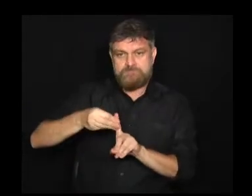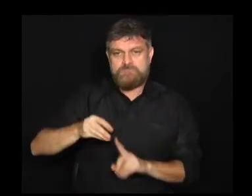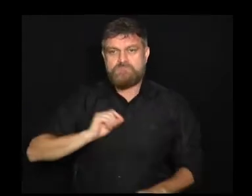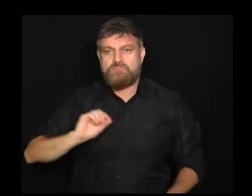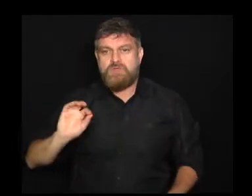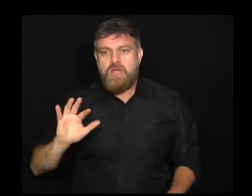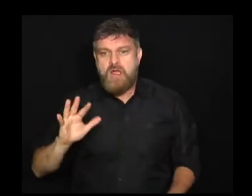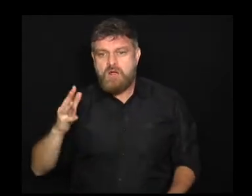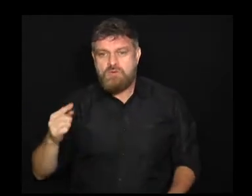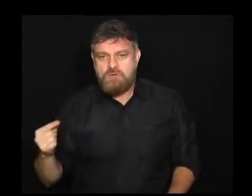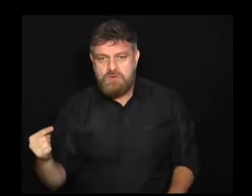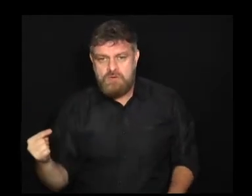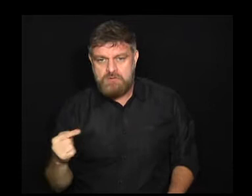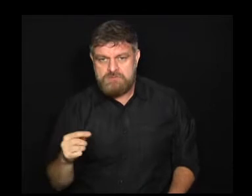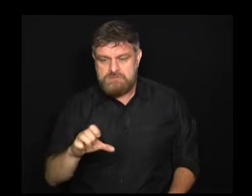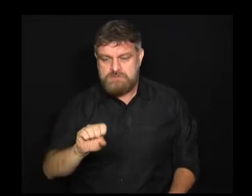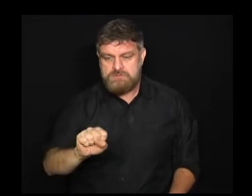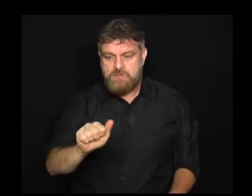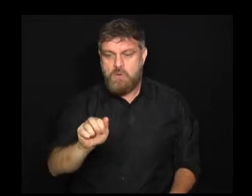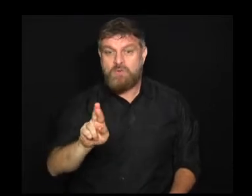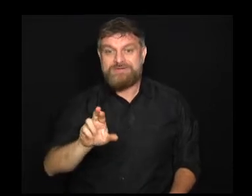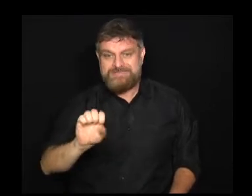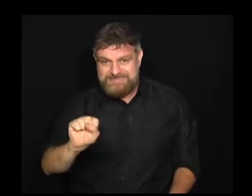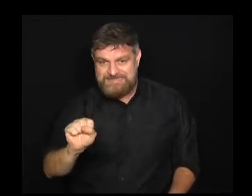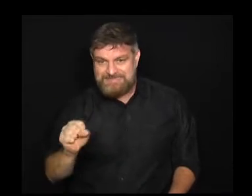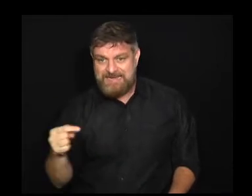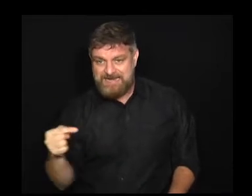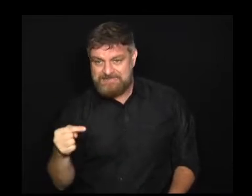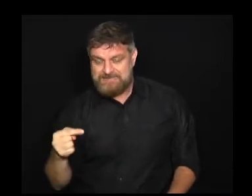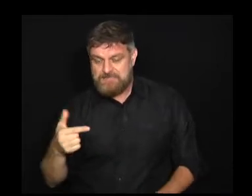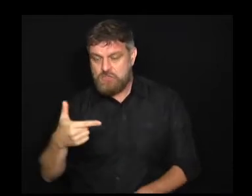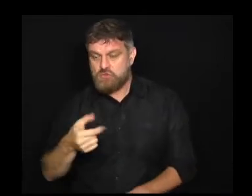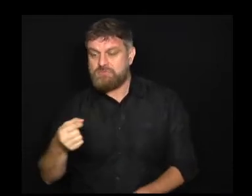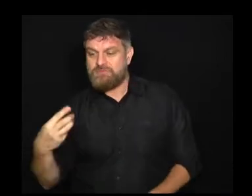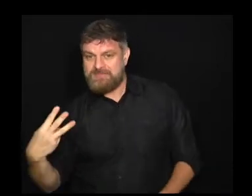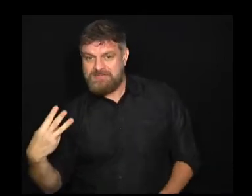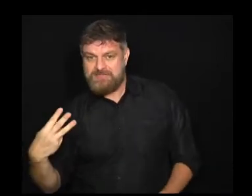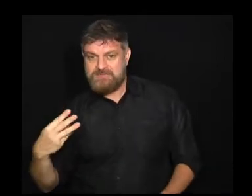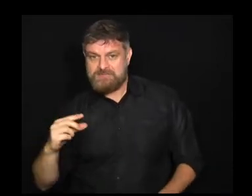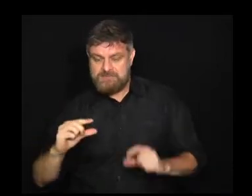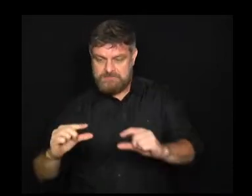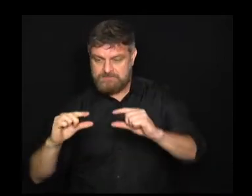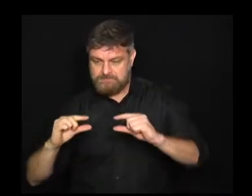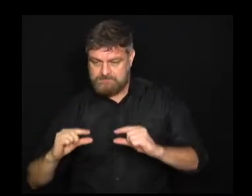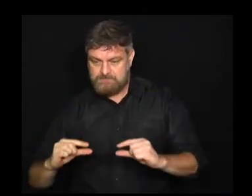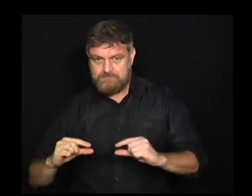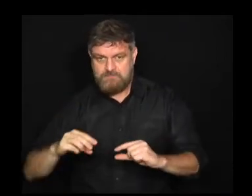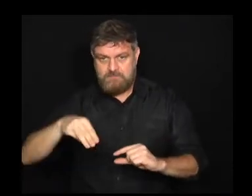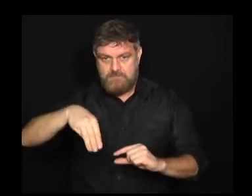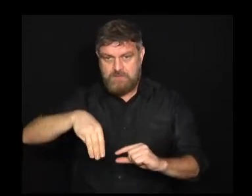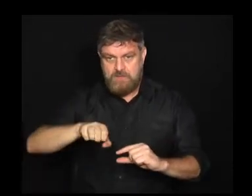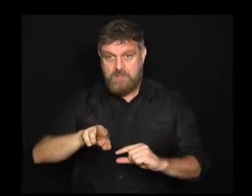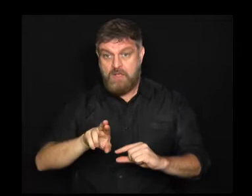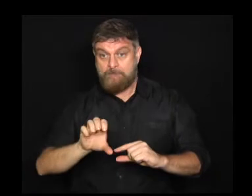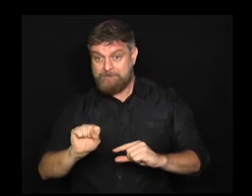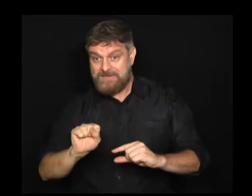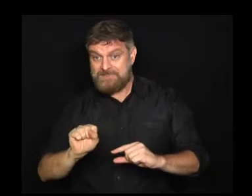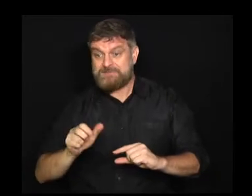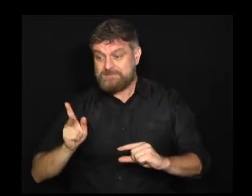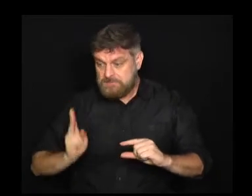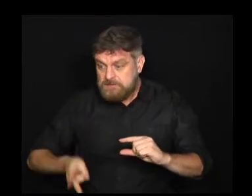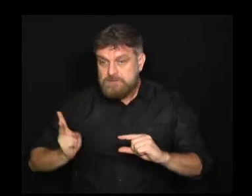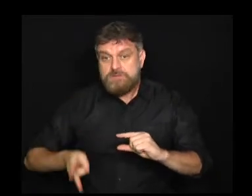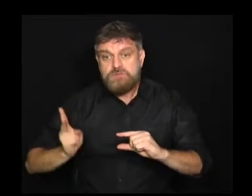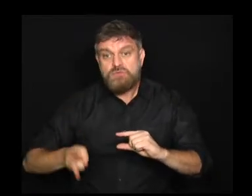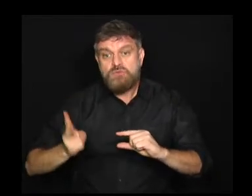com o SARS, que é de 2003, e com o MERS-CoV, que é um outro coronavírus que deu um surto e continua